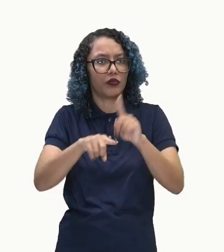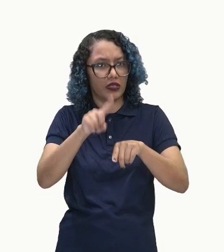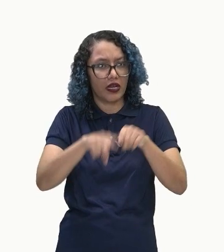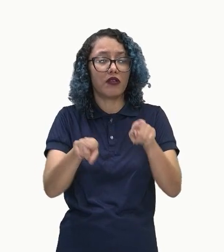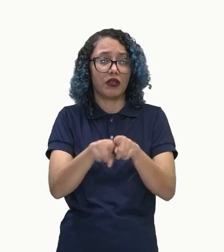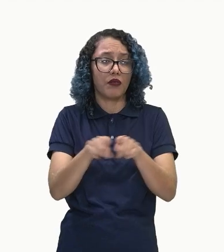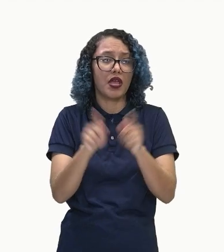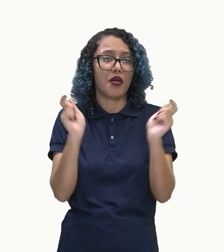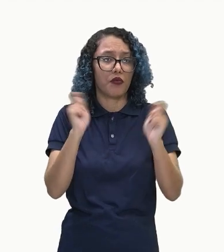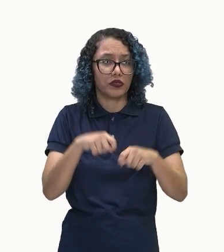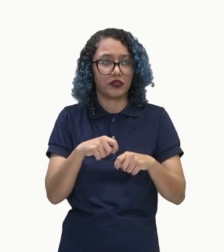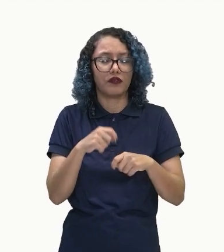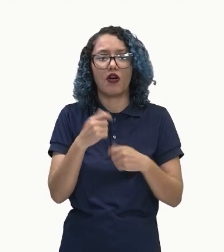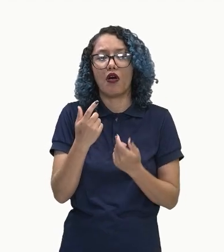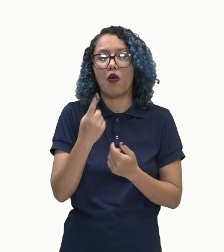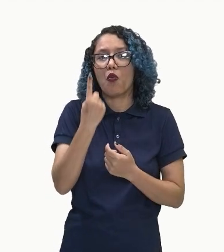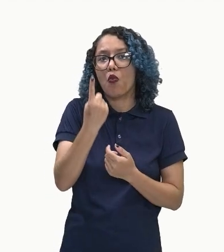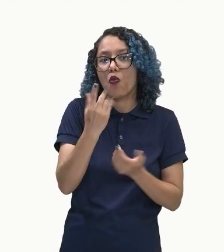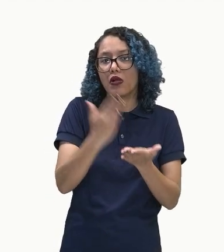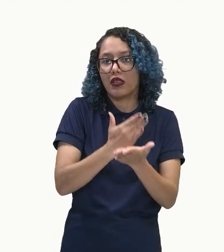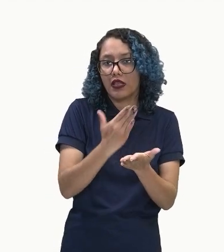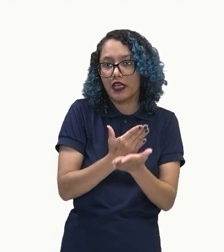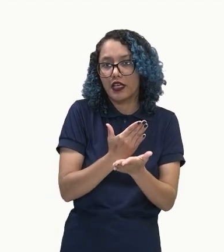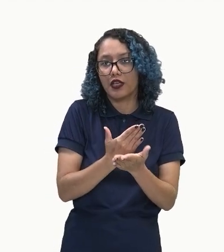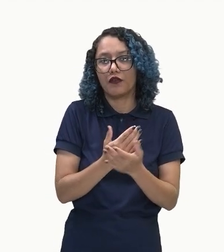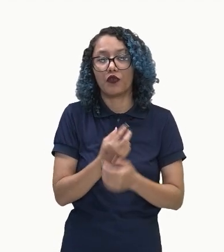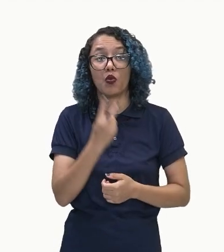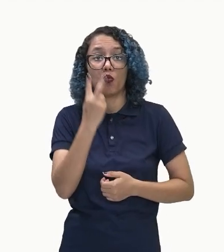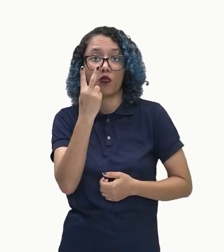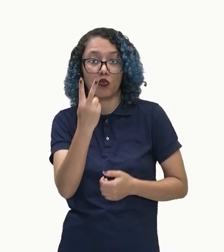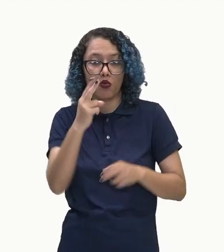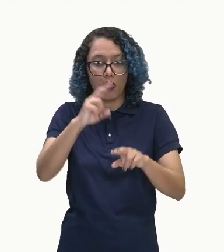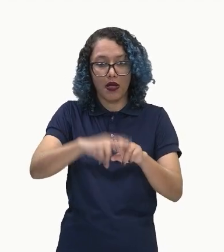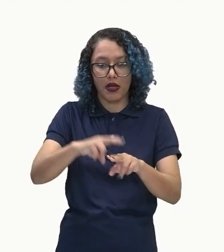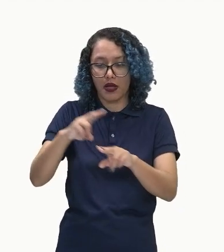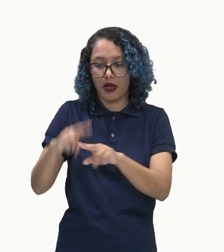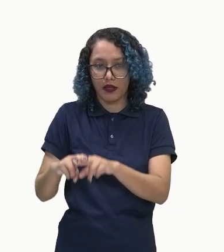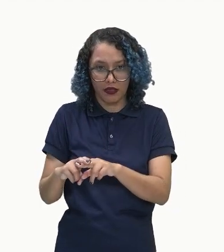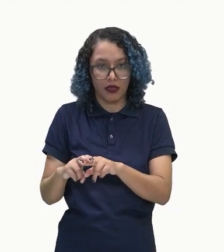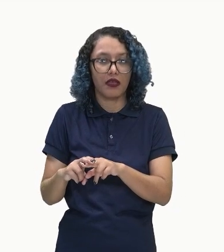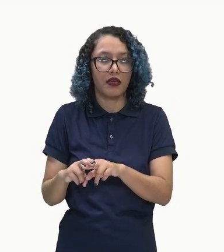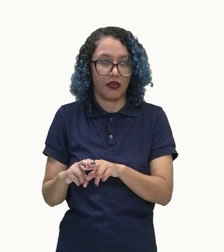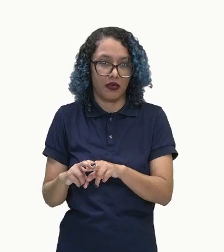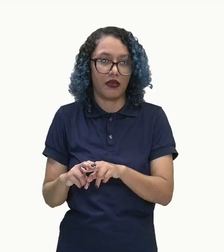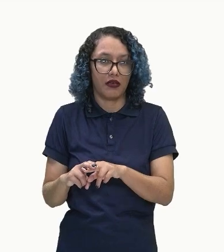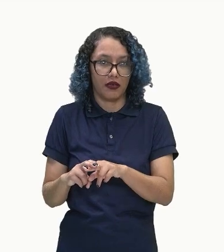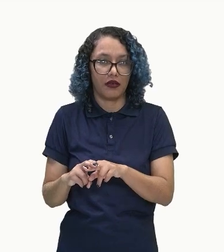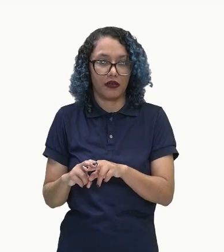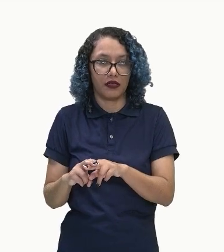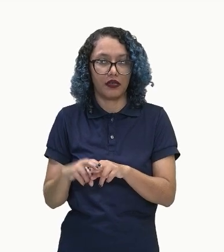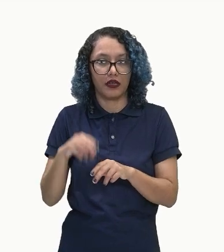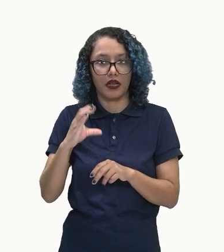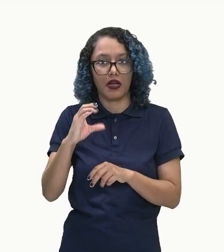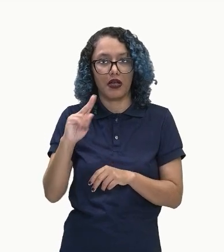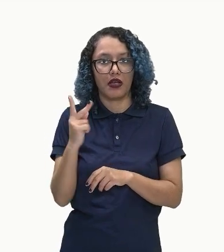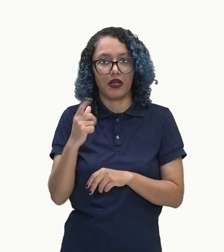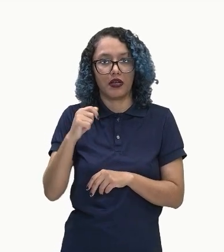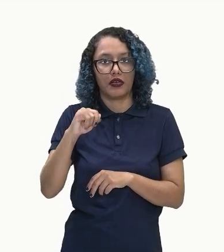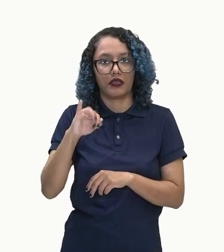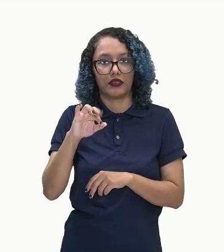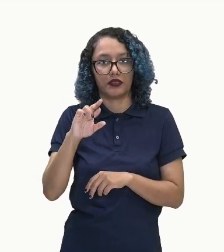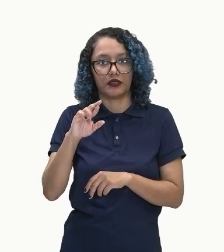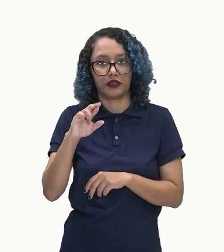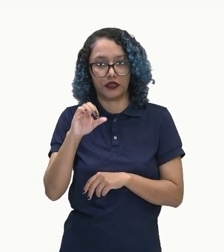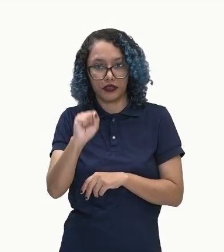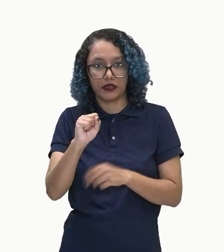só, a book também, um livro. 2 chairs, 2 cadeiras. A palavrinha chair significa cadeiras.